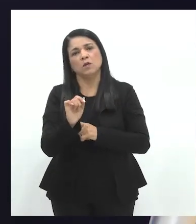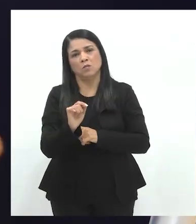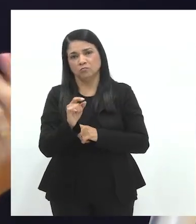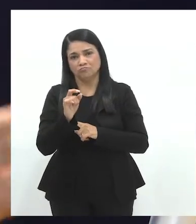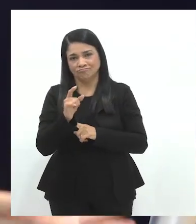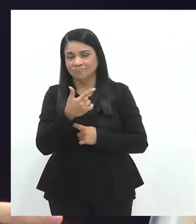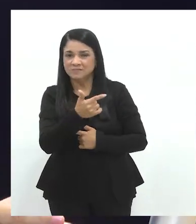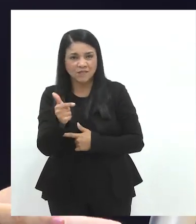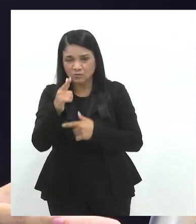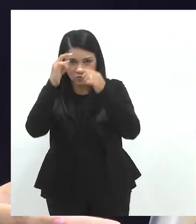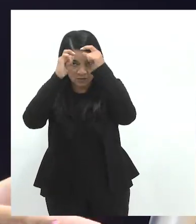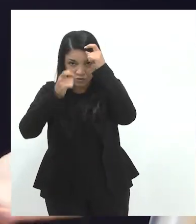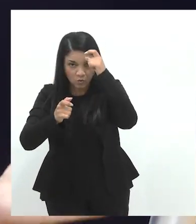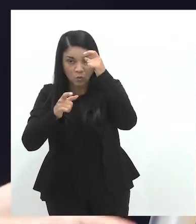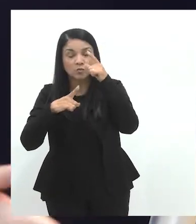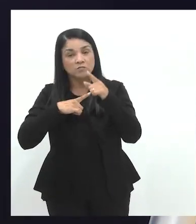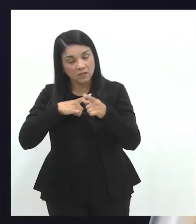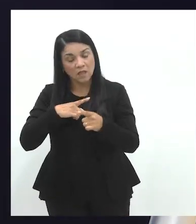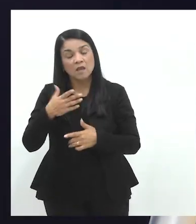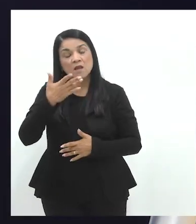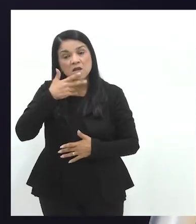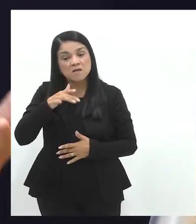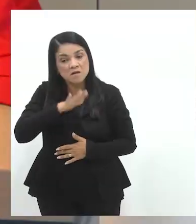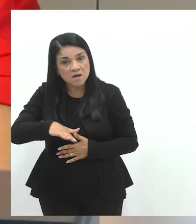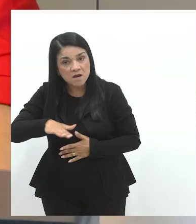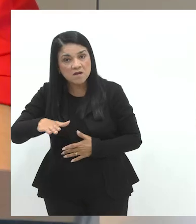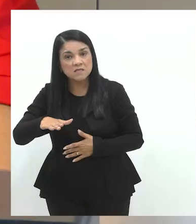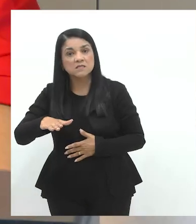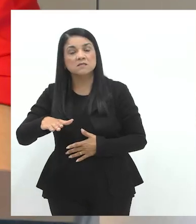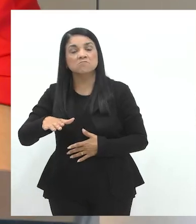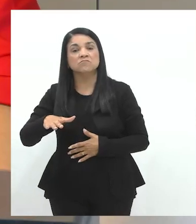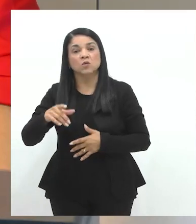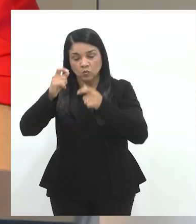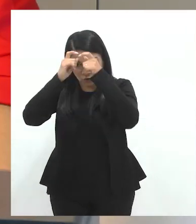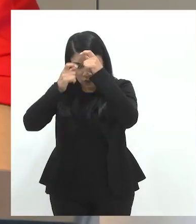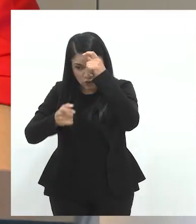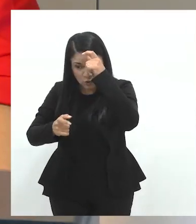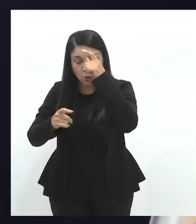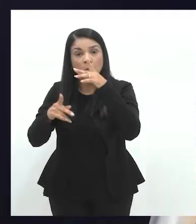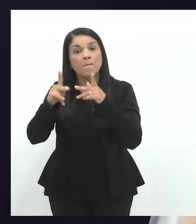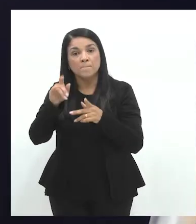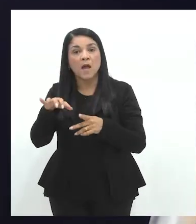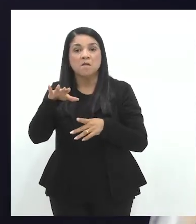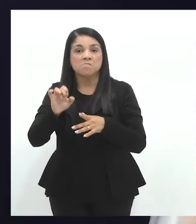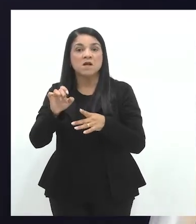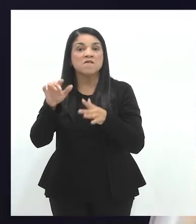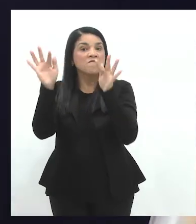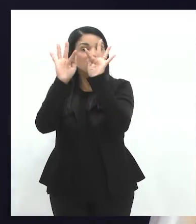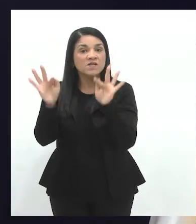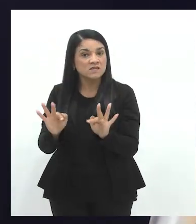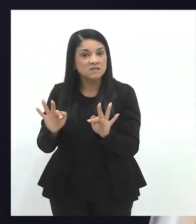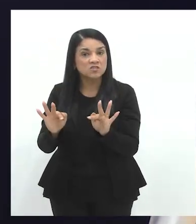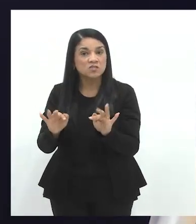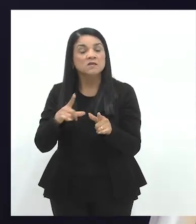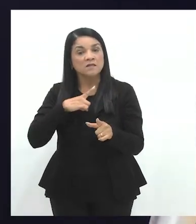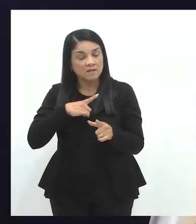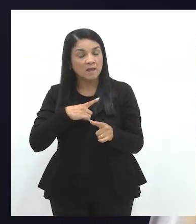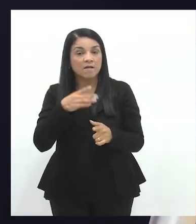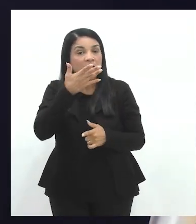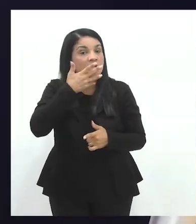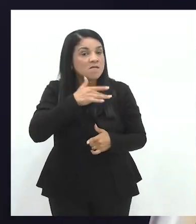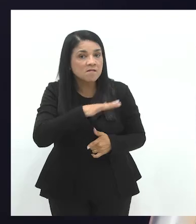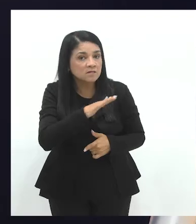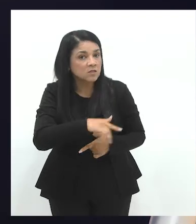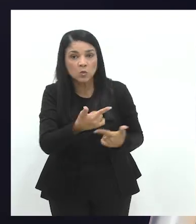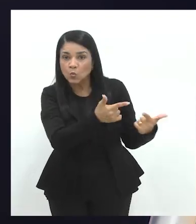transtorno, com pais tratados, com pais felizes, que têm um desenvolvimento melhor do que de uma criança que não tem um